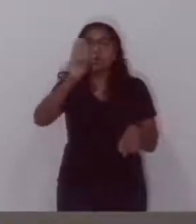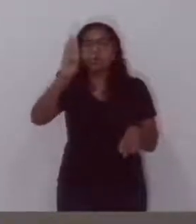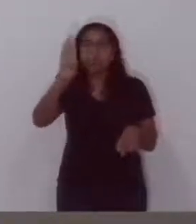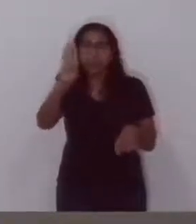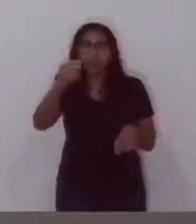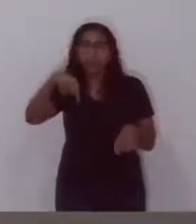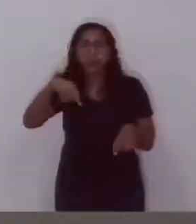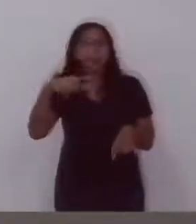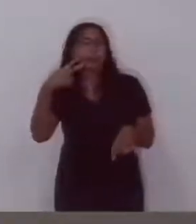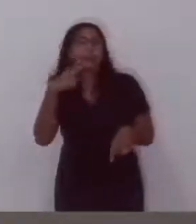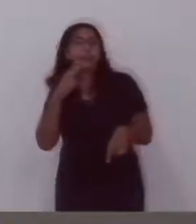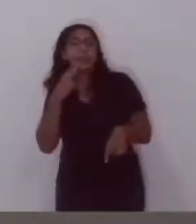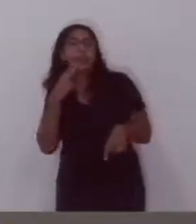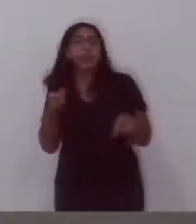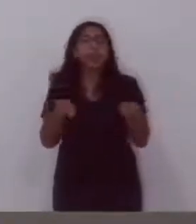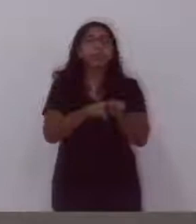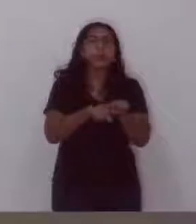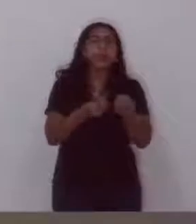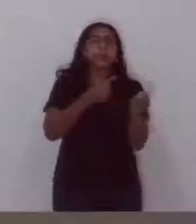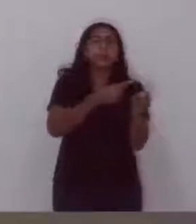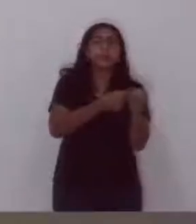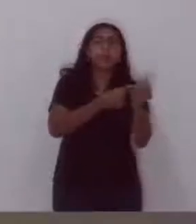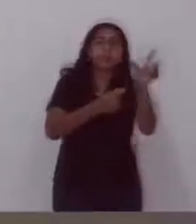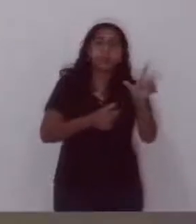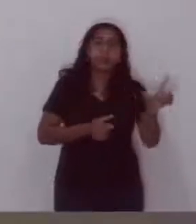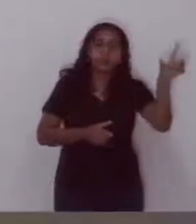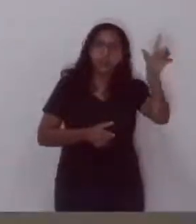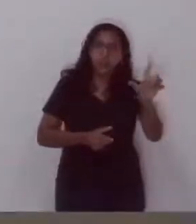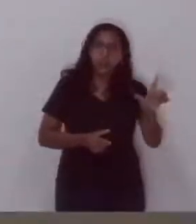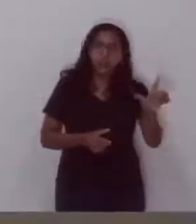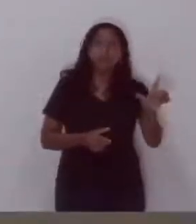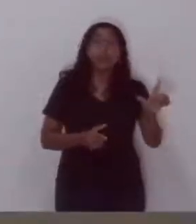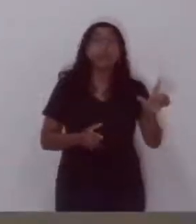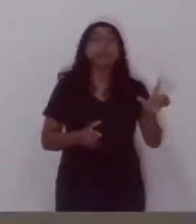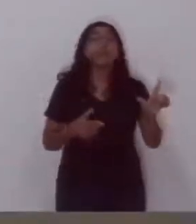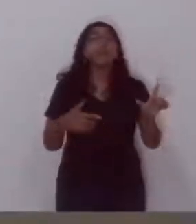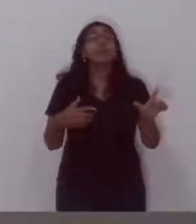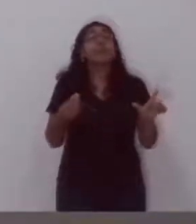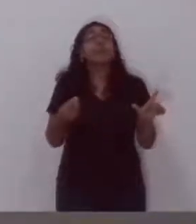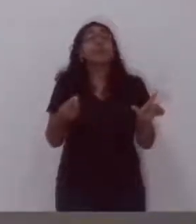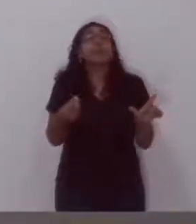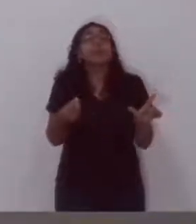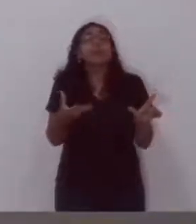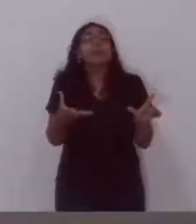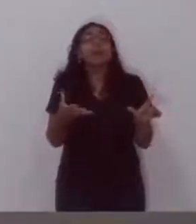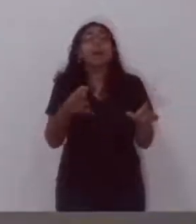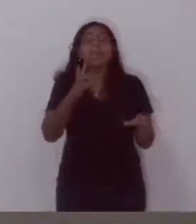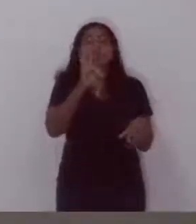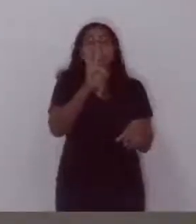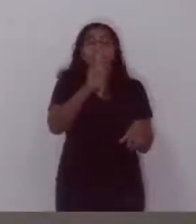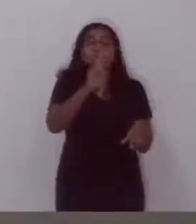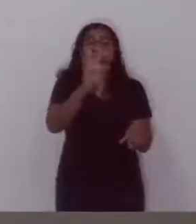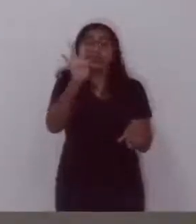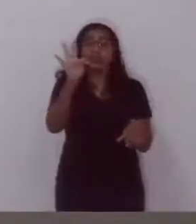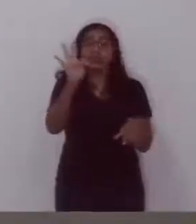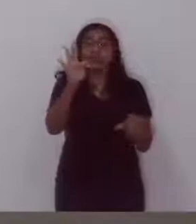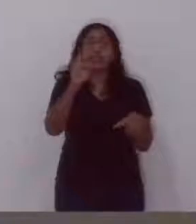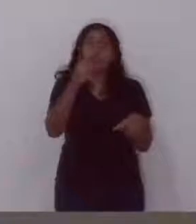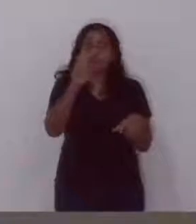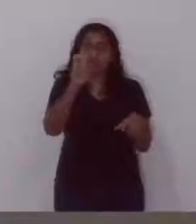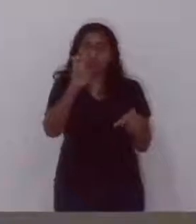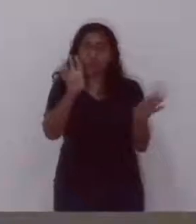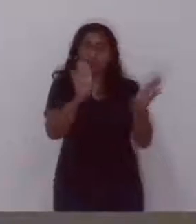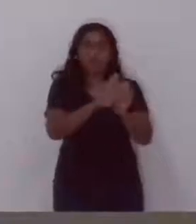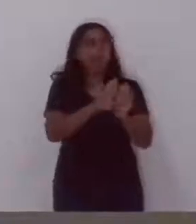Louveira, né, que são as duas OAB Vinhedo e Louveira, para que realmente não aconteça isso. Né? É uma perda muito grande